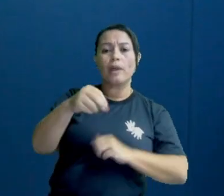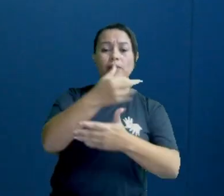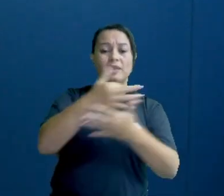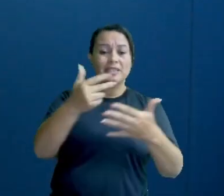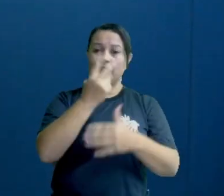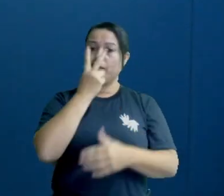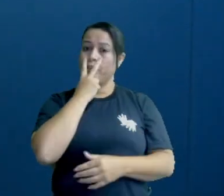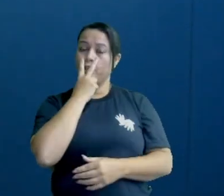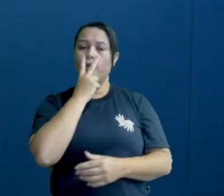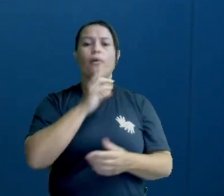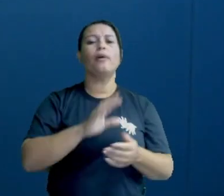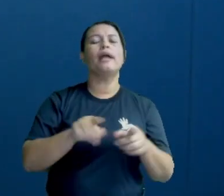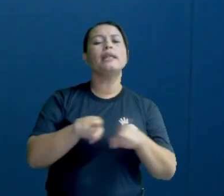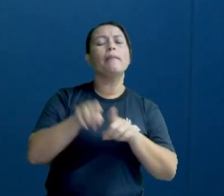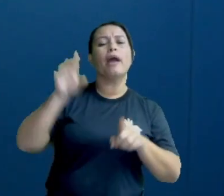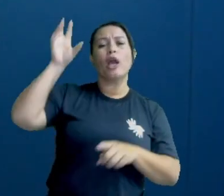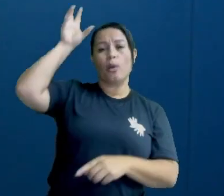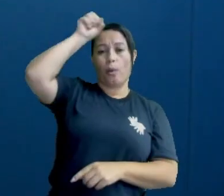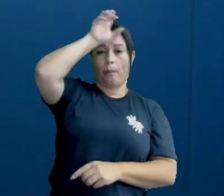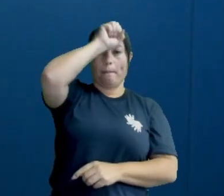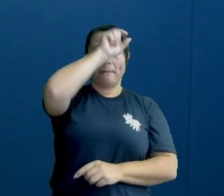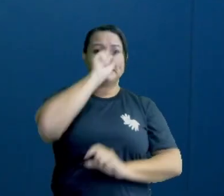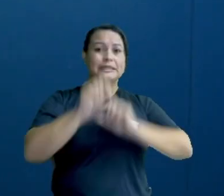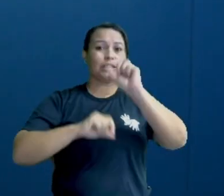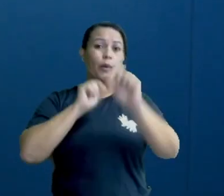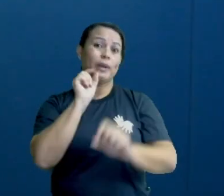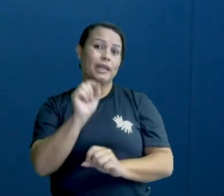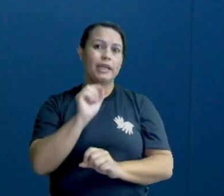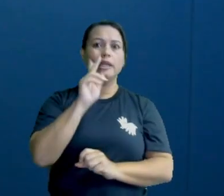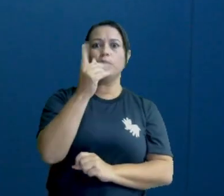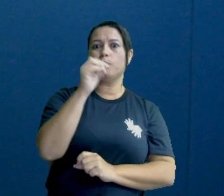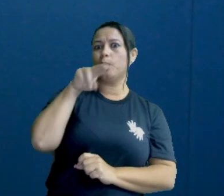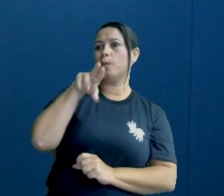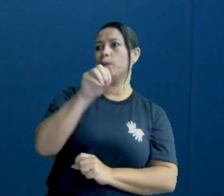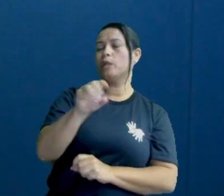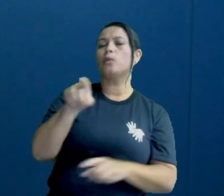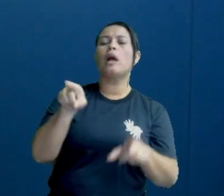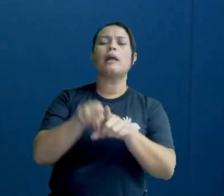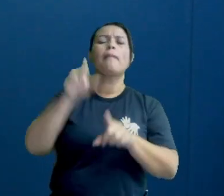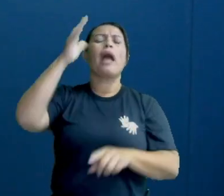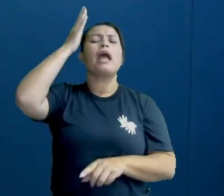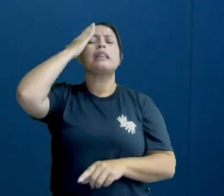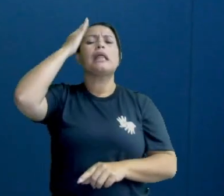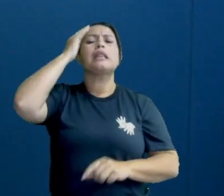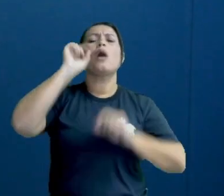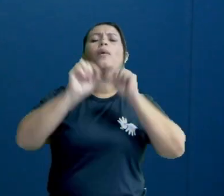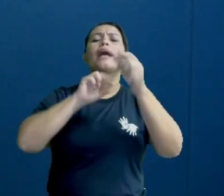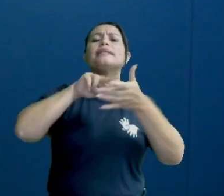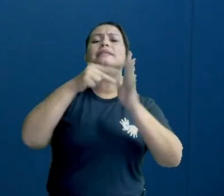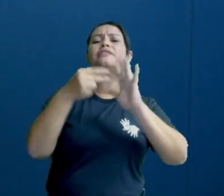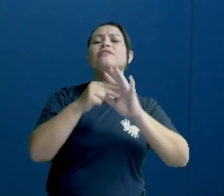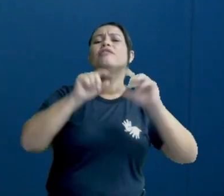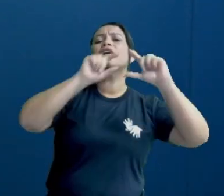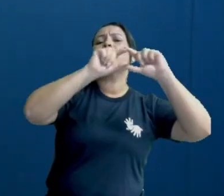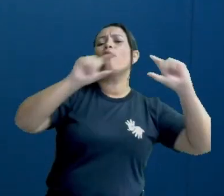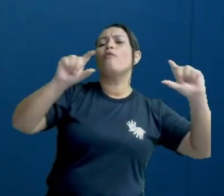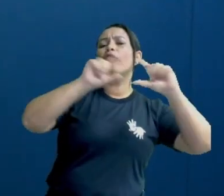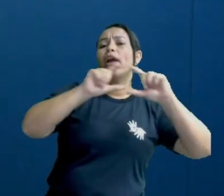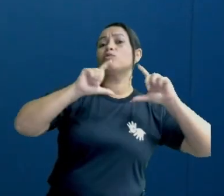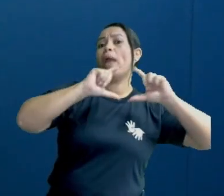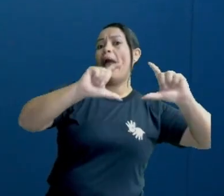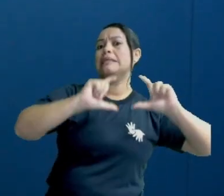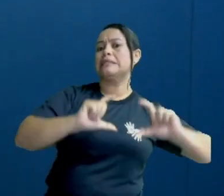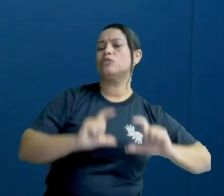Santo Antão, compreender o que é um hino, entender o que são os versos e as estrofes